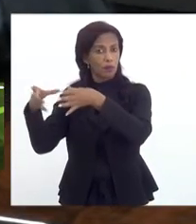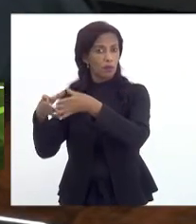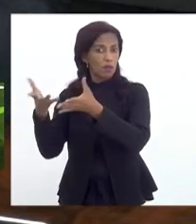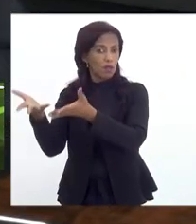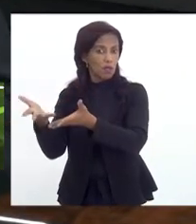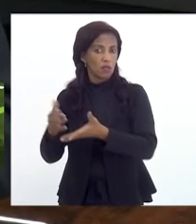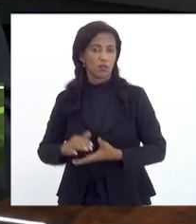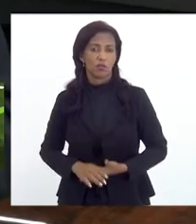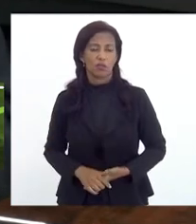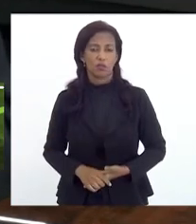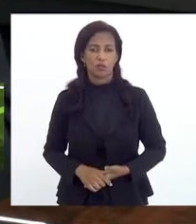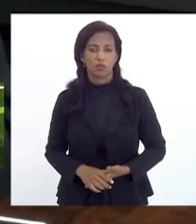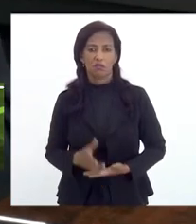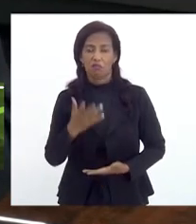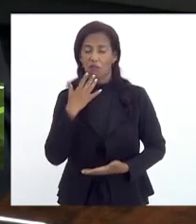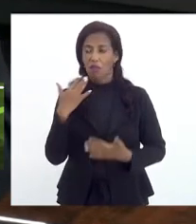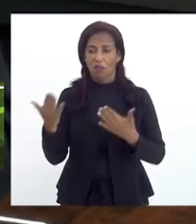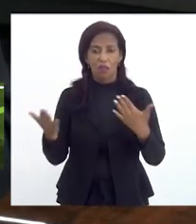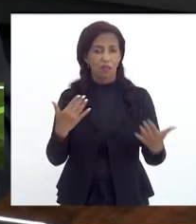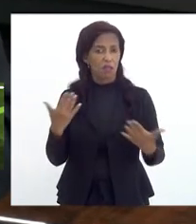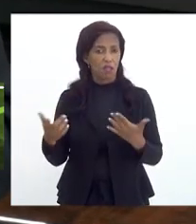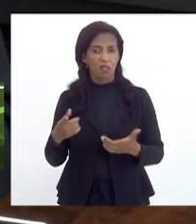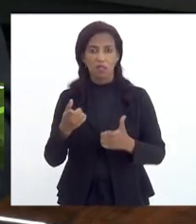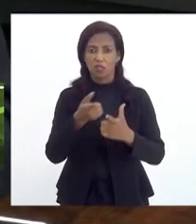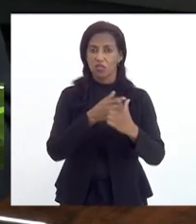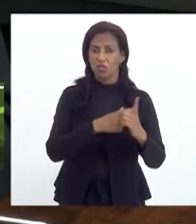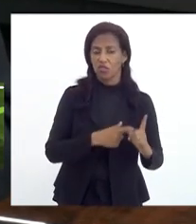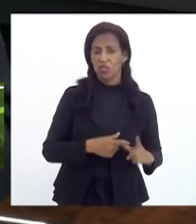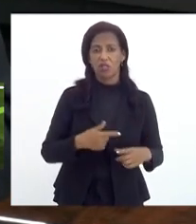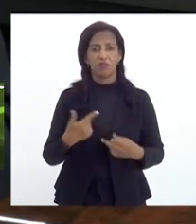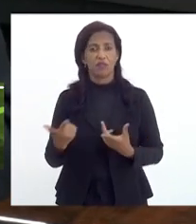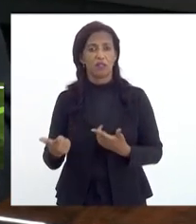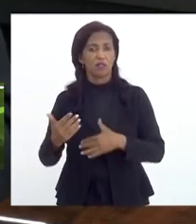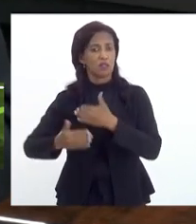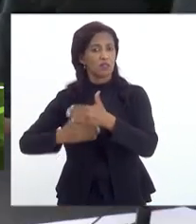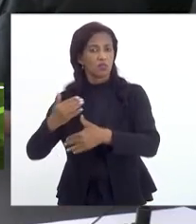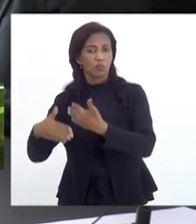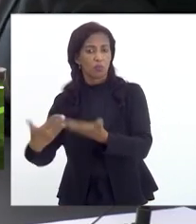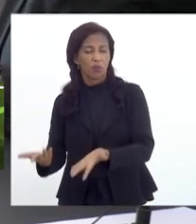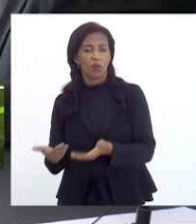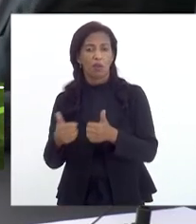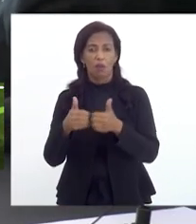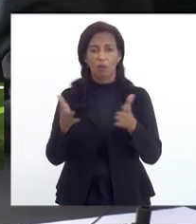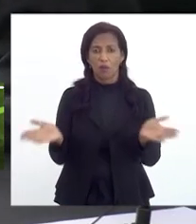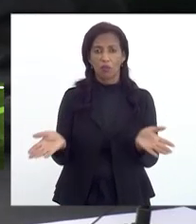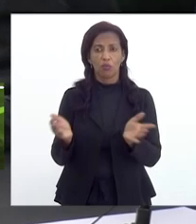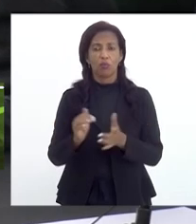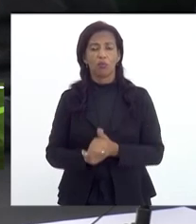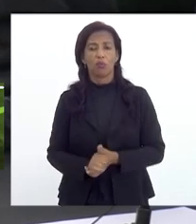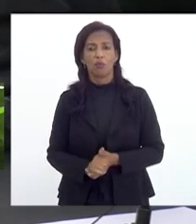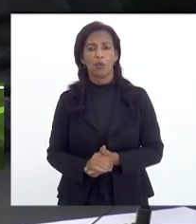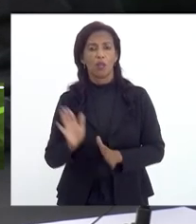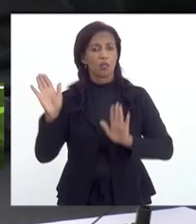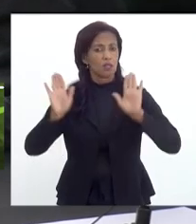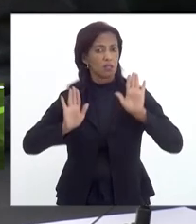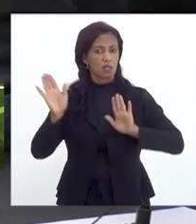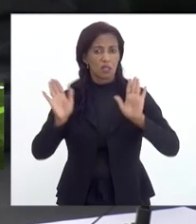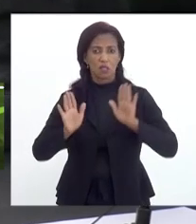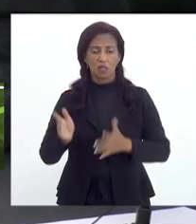de todas as contas Quer seja Dívidas Quer seja O processo A abertura A licitação Já